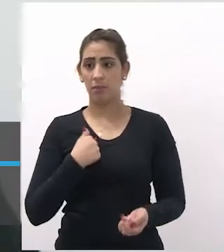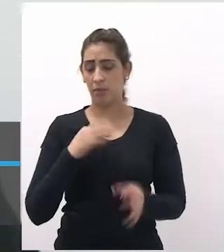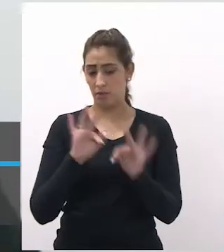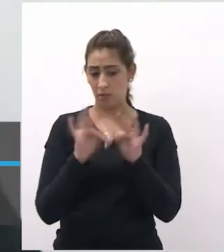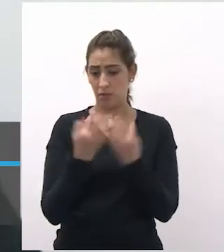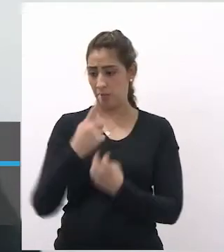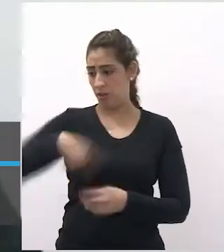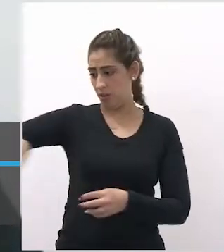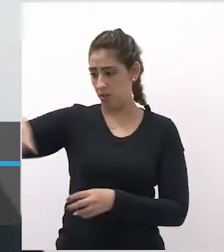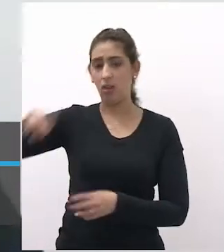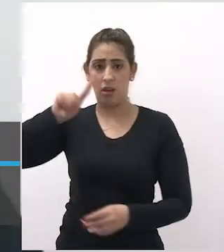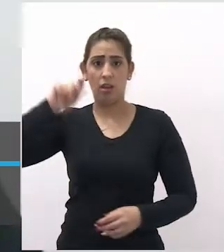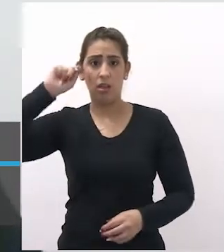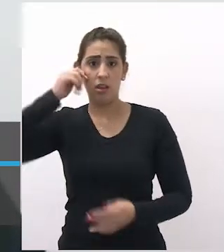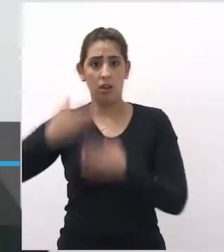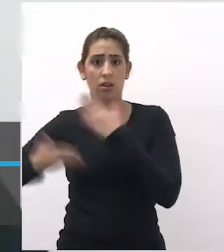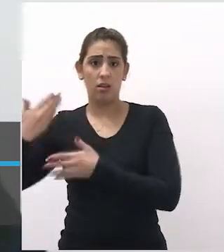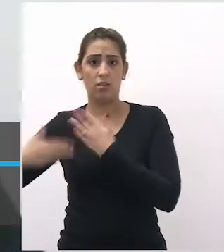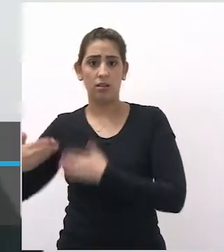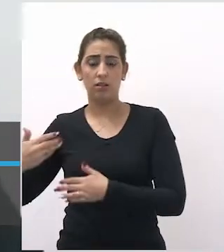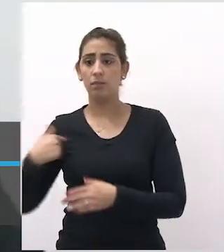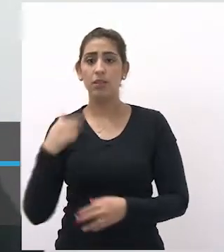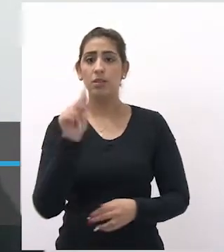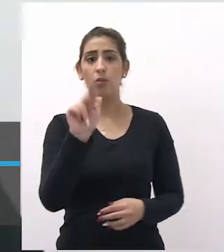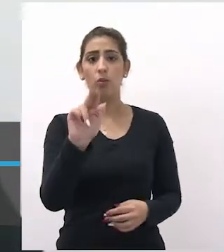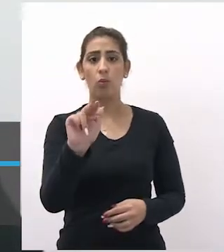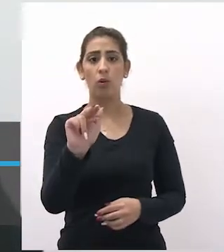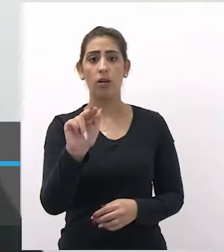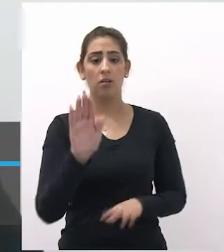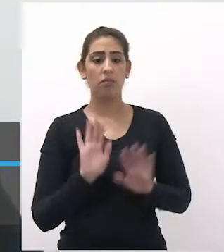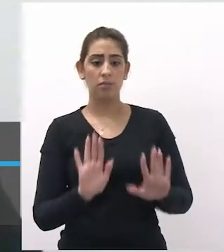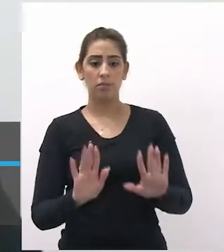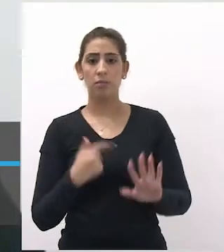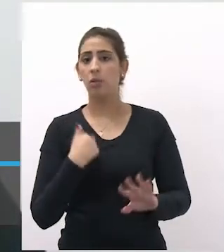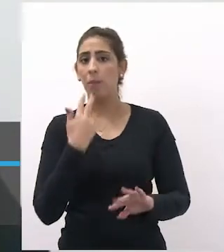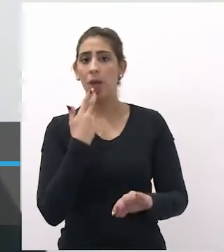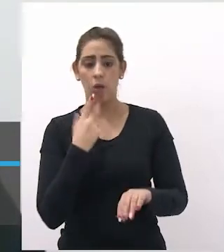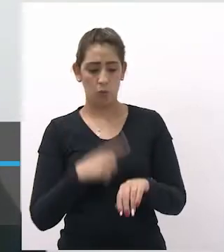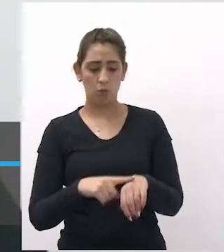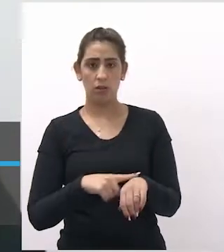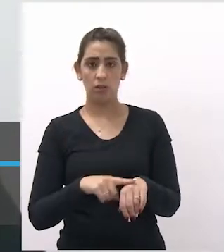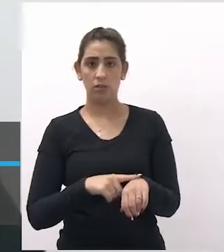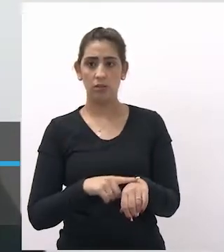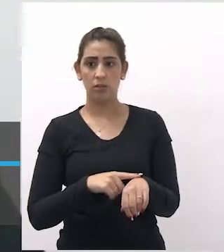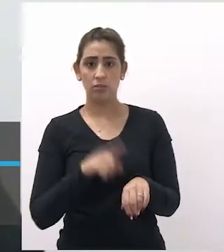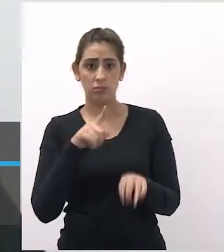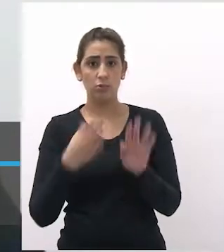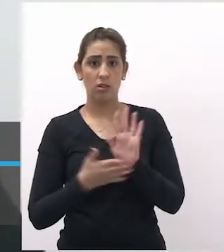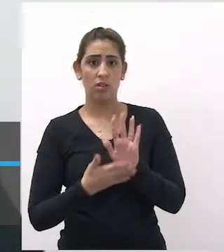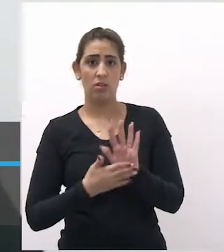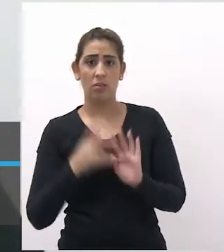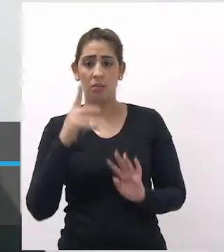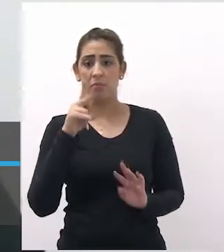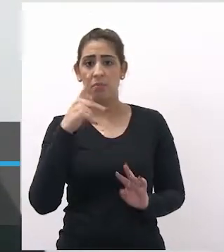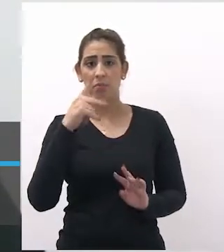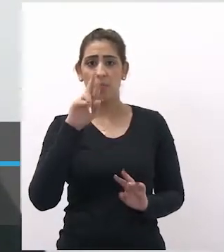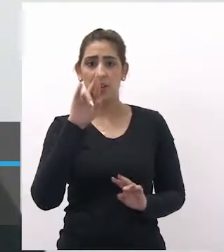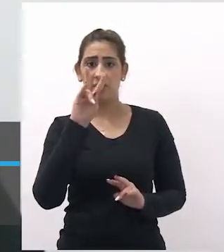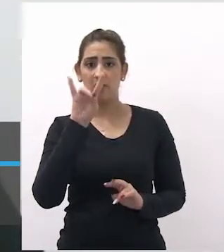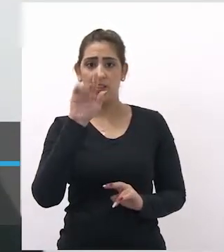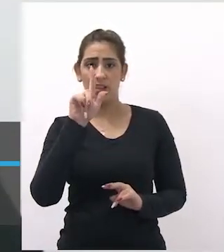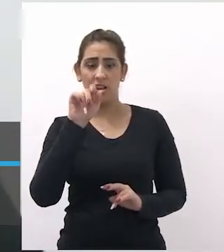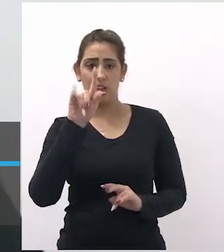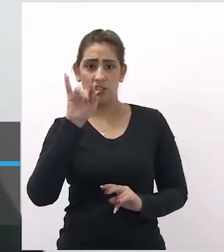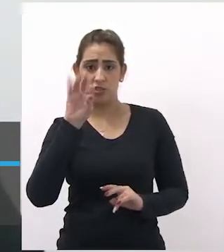homem negro, mas eu nunca fui barrada pelo meu tom de pele, e isso é um privilégio num país em que mais de 50%